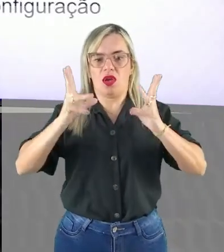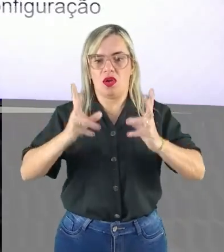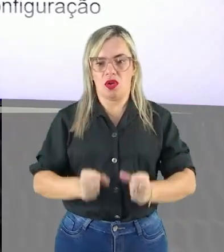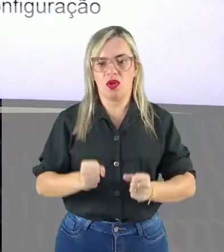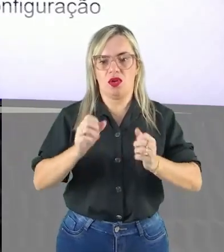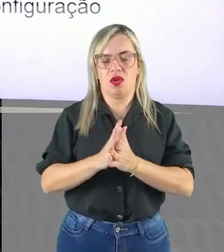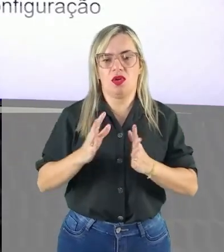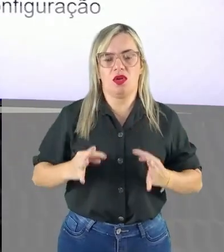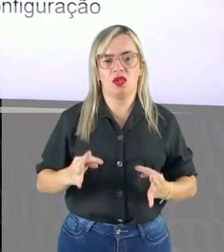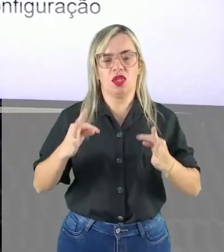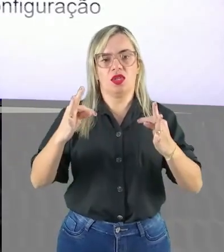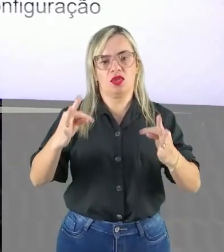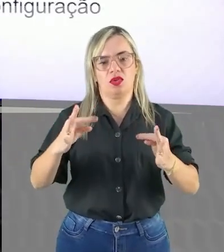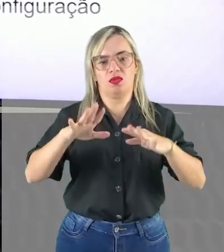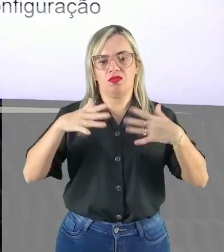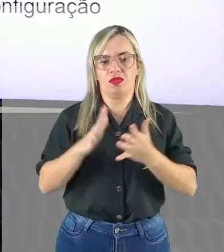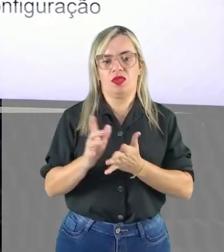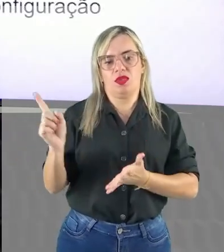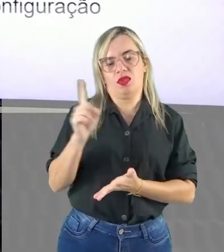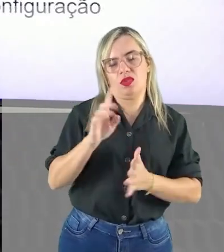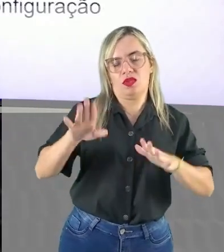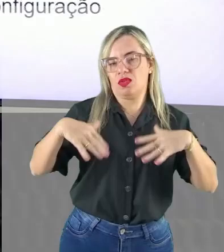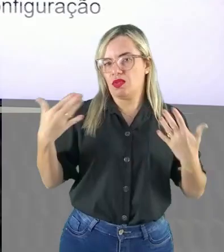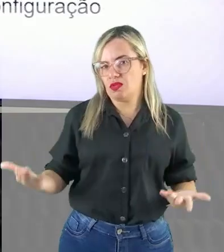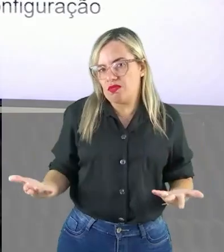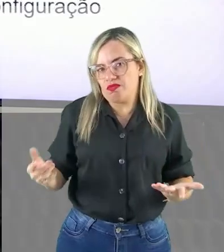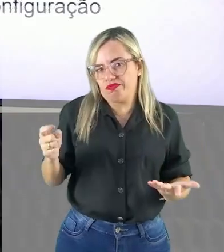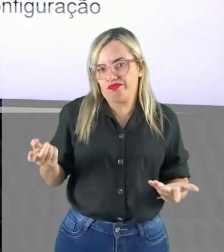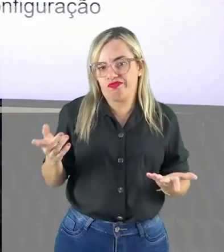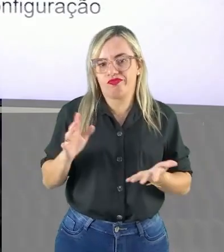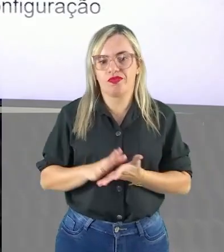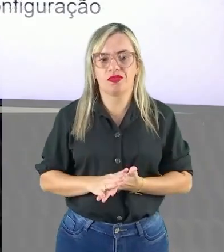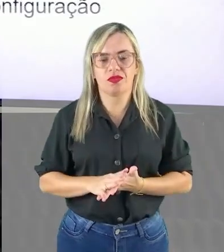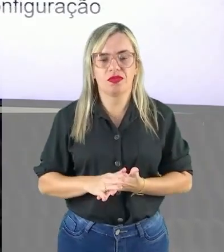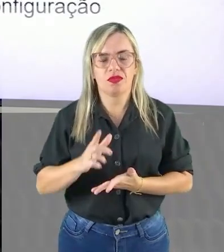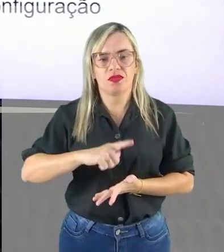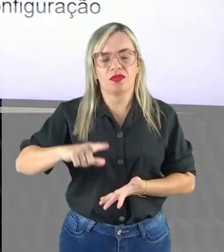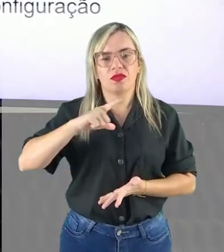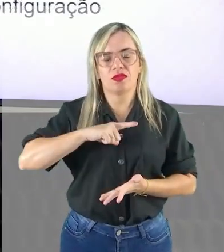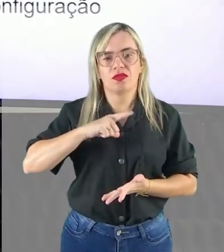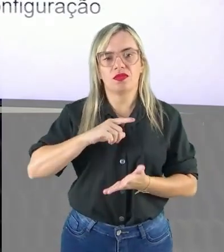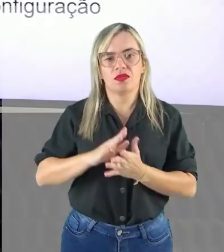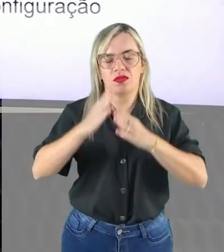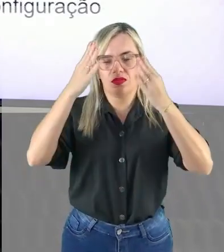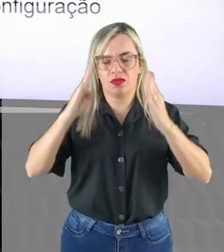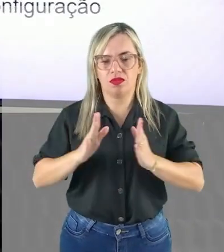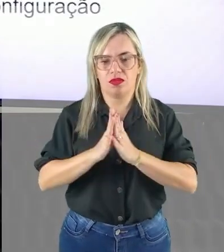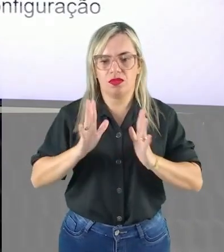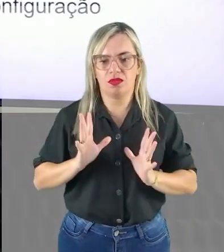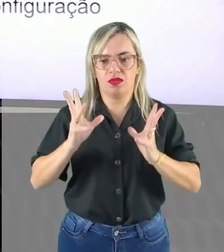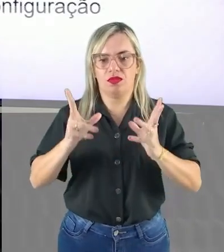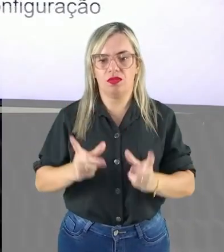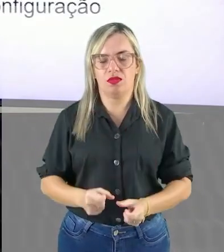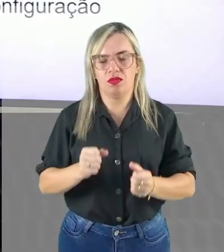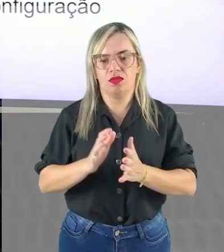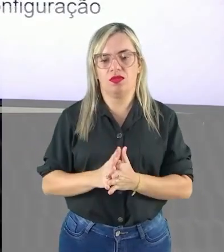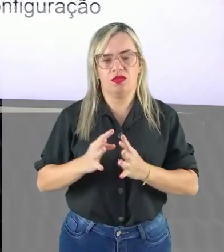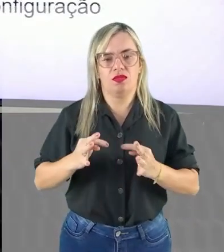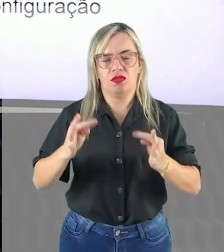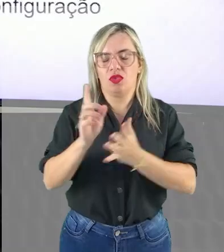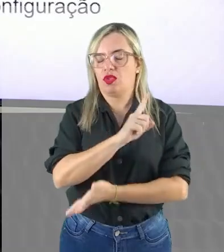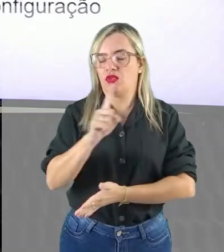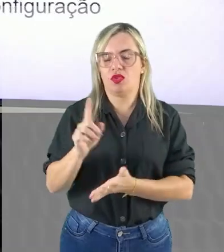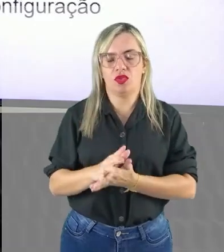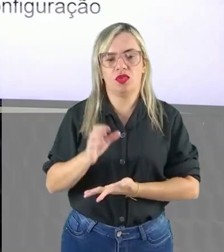todas as tecnologias? Não. Então, a alternativa é generalizada. A gente tem que ver se falar de todas as tecnologias vai estar